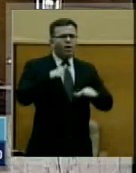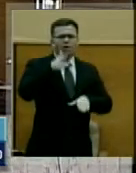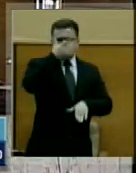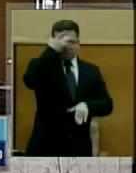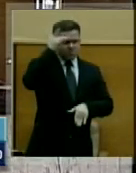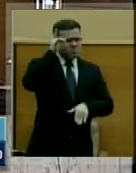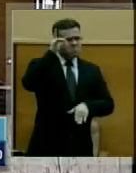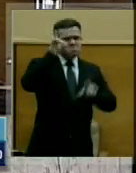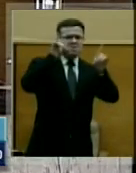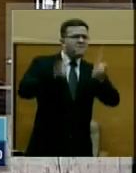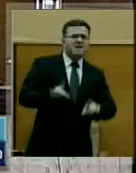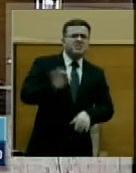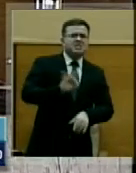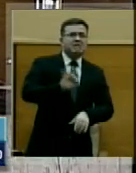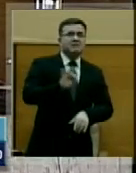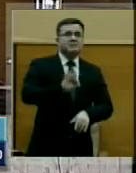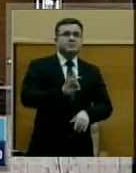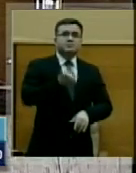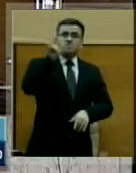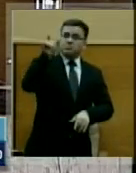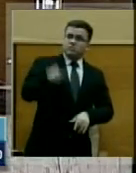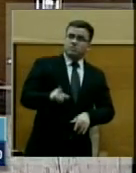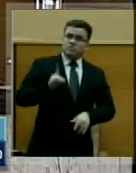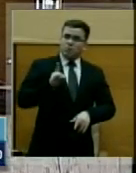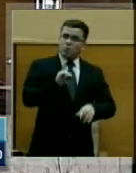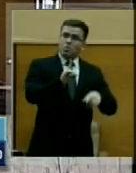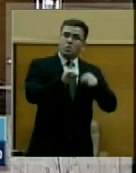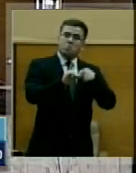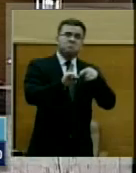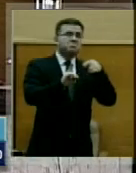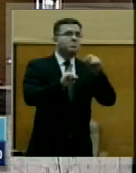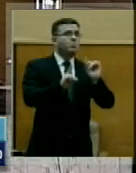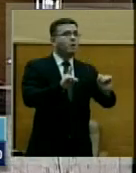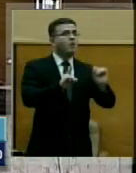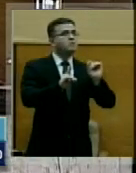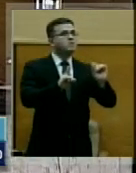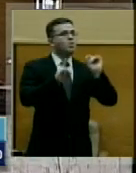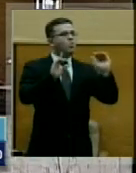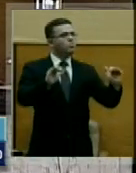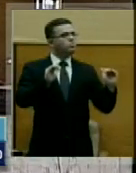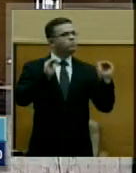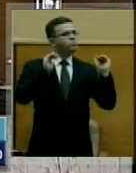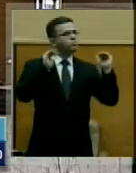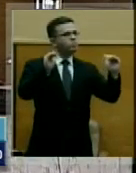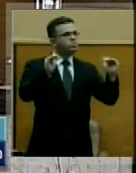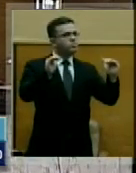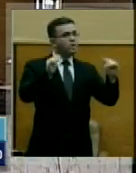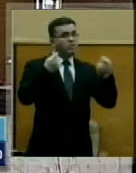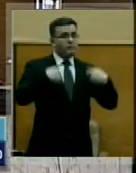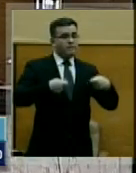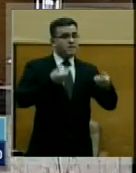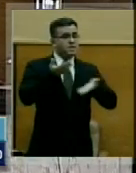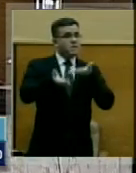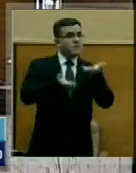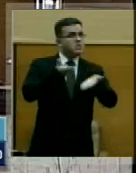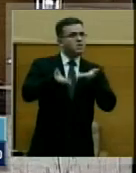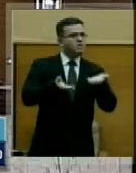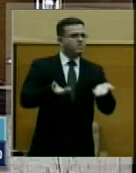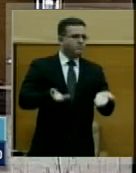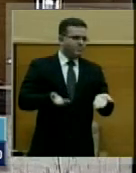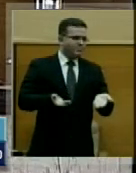deficiência, está implícito aí no discurso a extraordinariedade do caso retratado. O